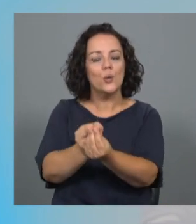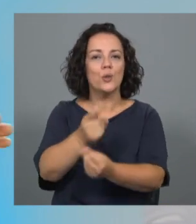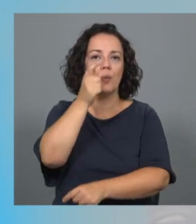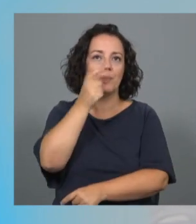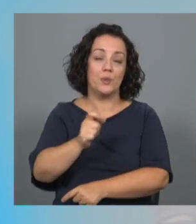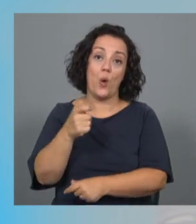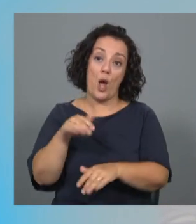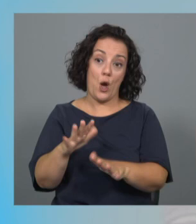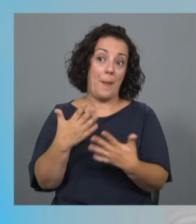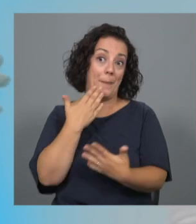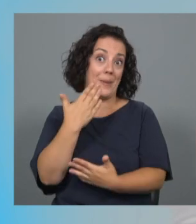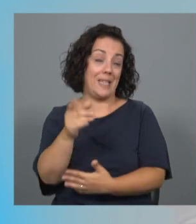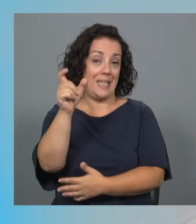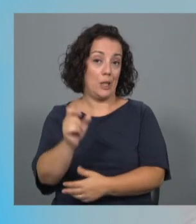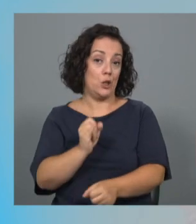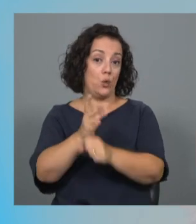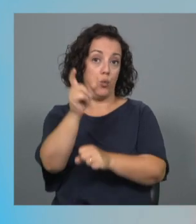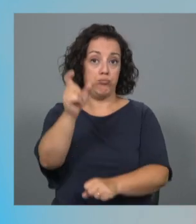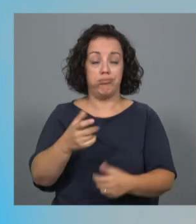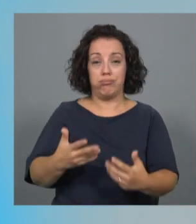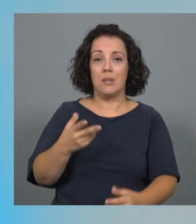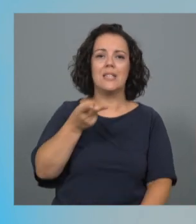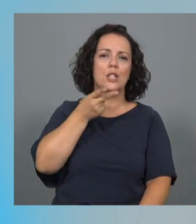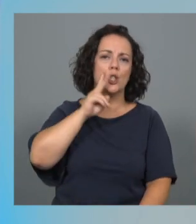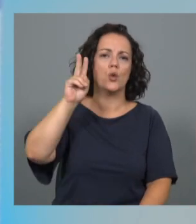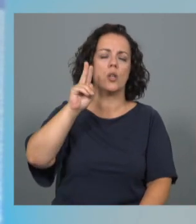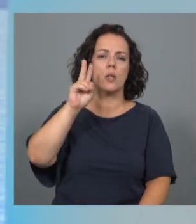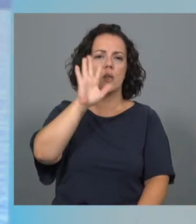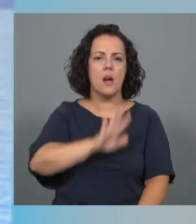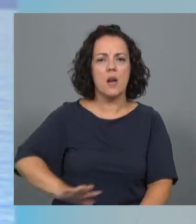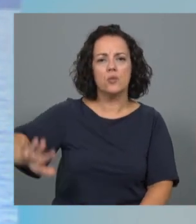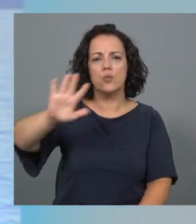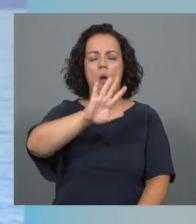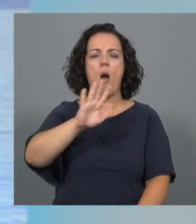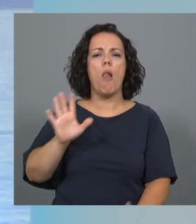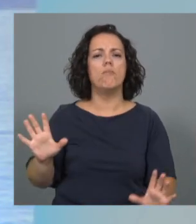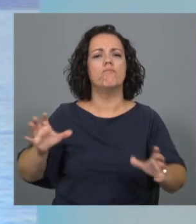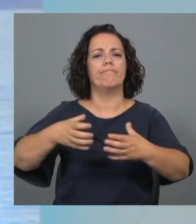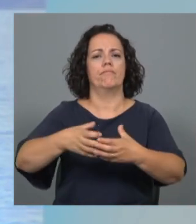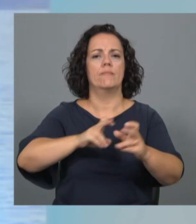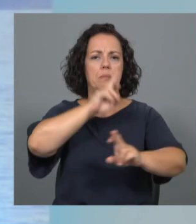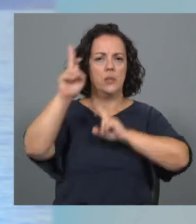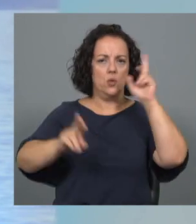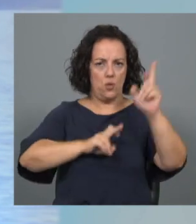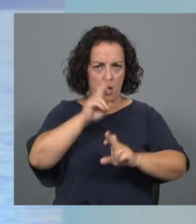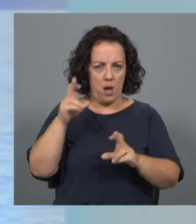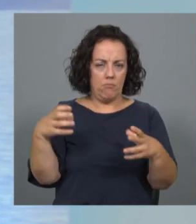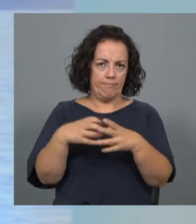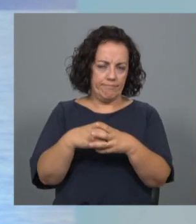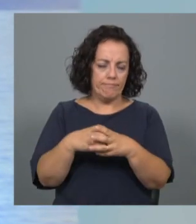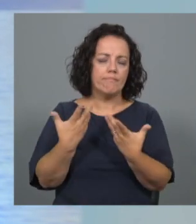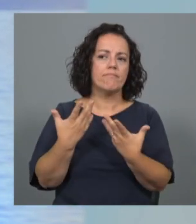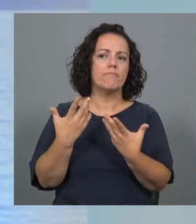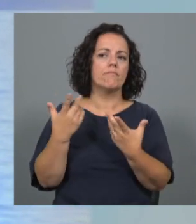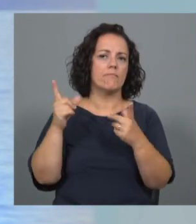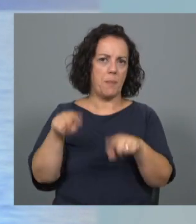missão. Recentemente, é o diretor nacional das Obras Missionárias Pontifícias. É também esta preocupação da Igreja